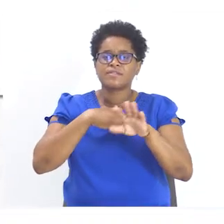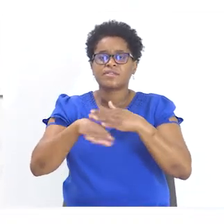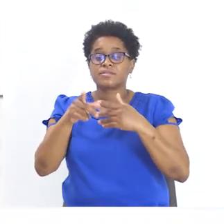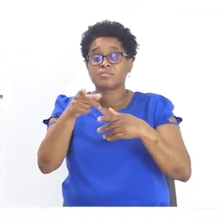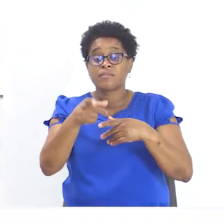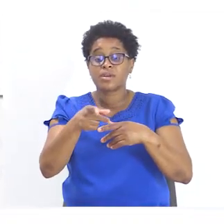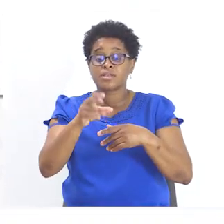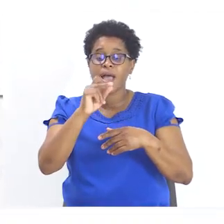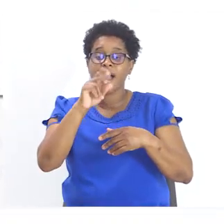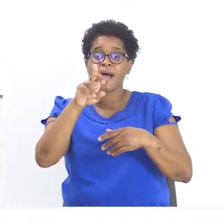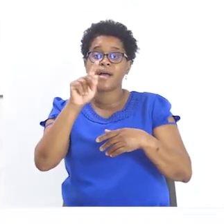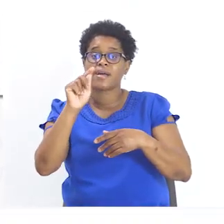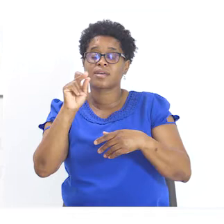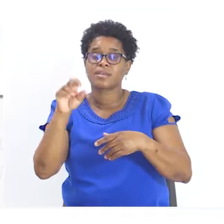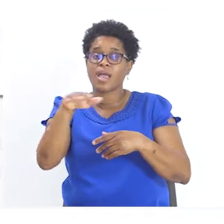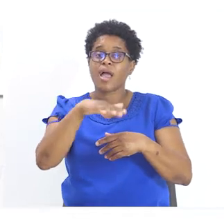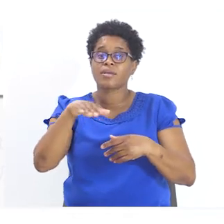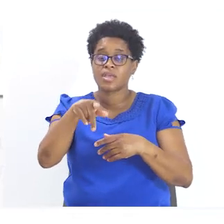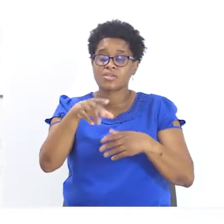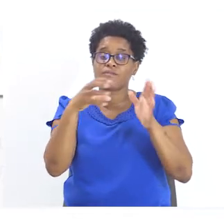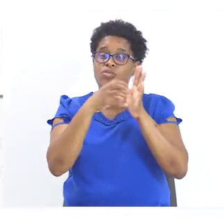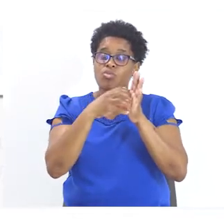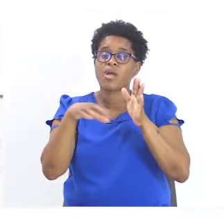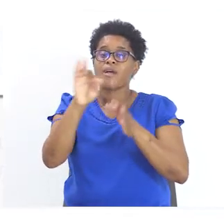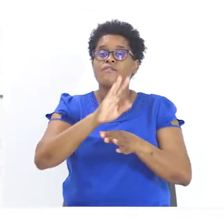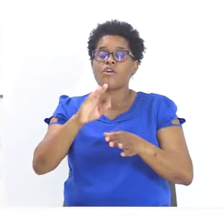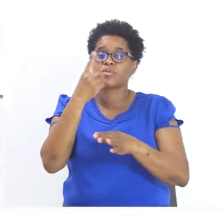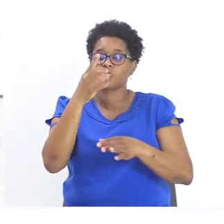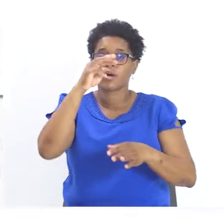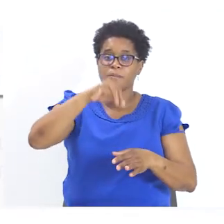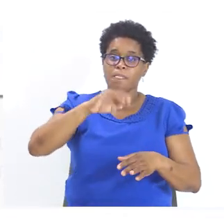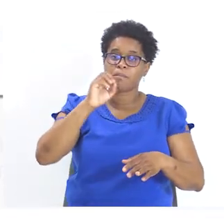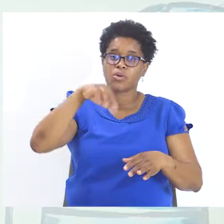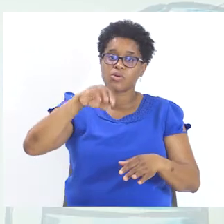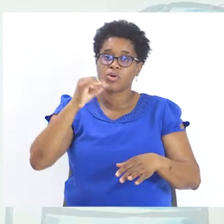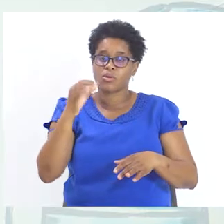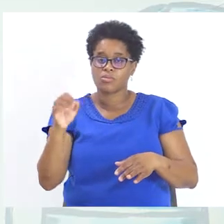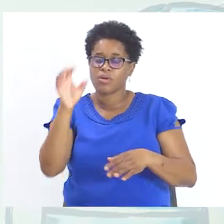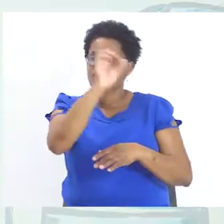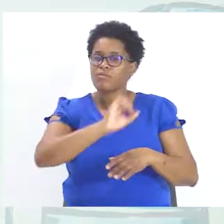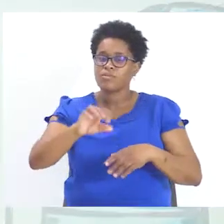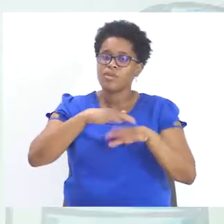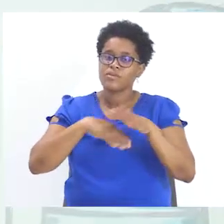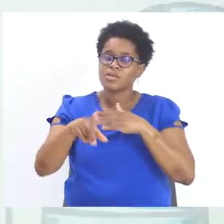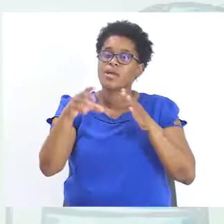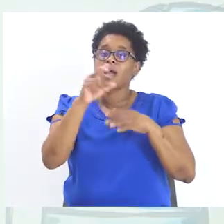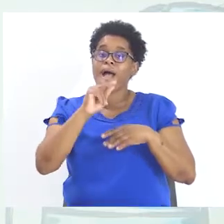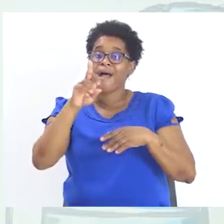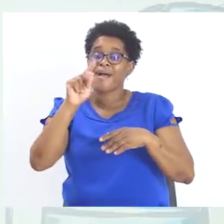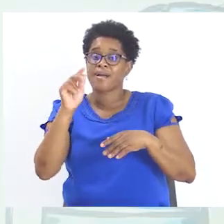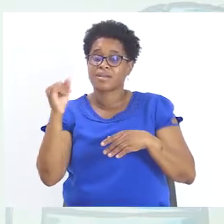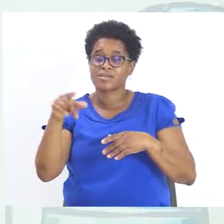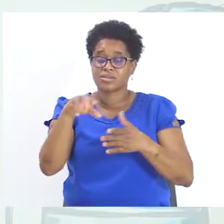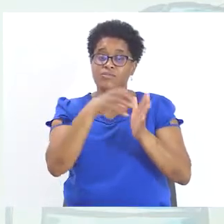a área desta figura em forma de um monômio. Ok? Vocês vão calcular a área dessa figura e